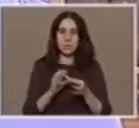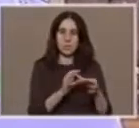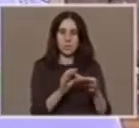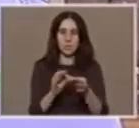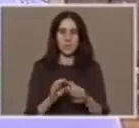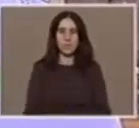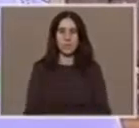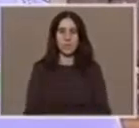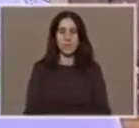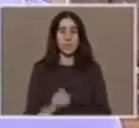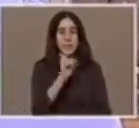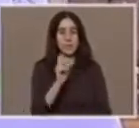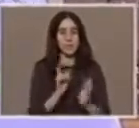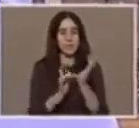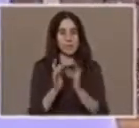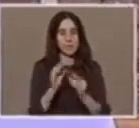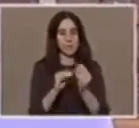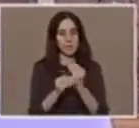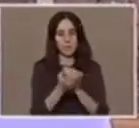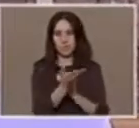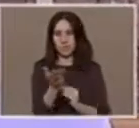Saudai-vos na paz de Cristo.